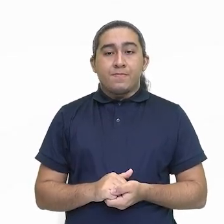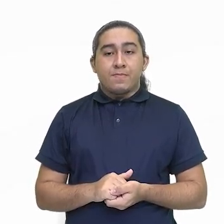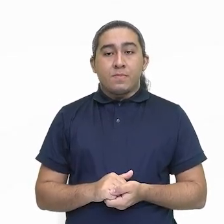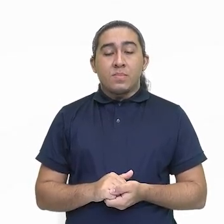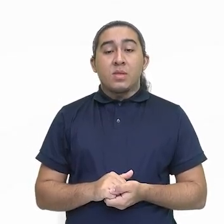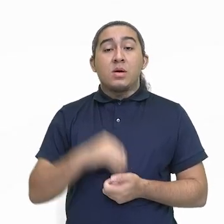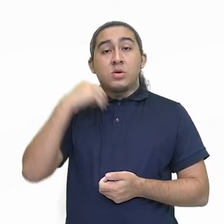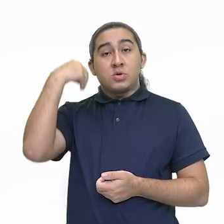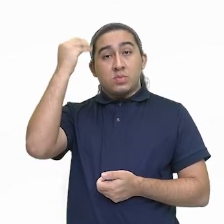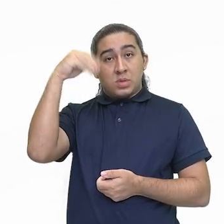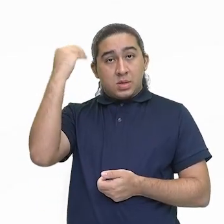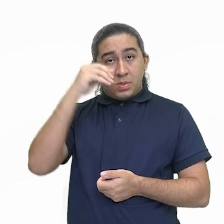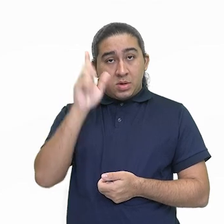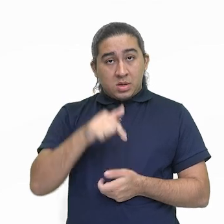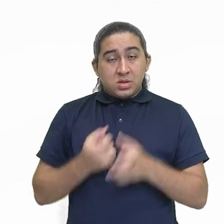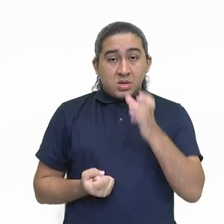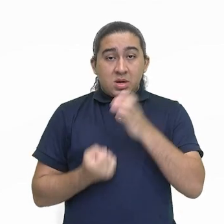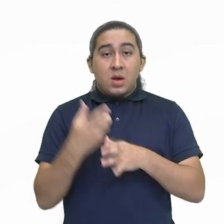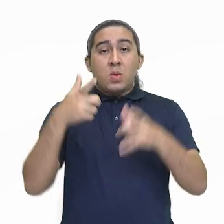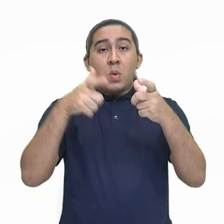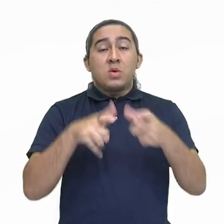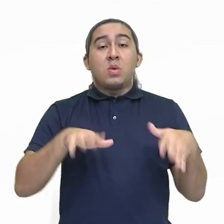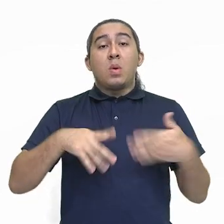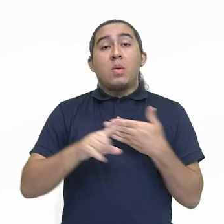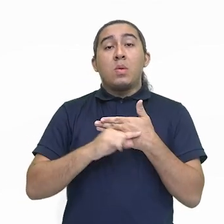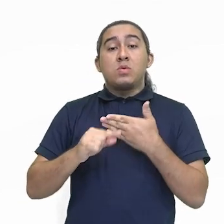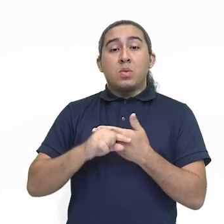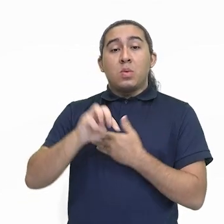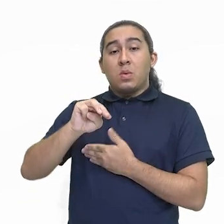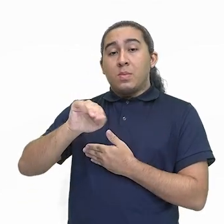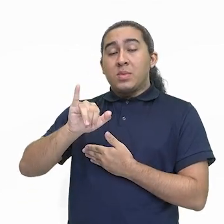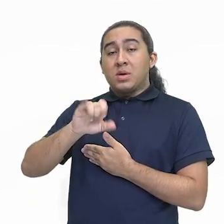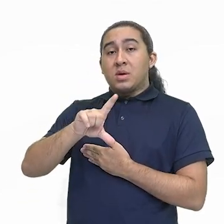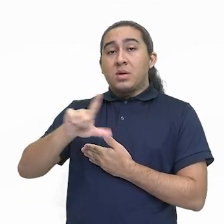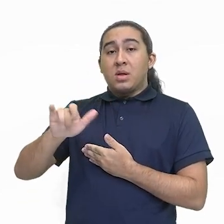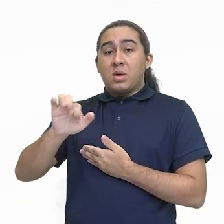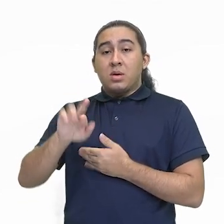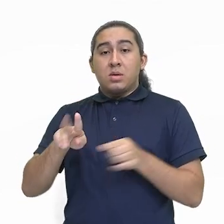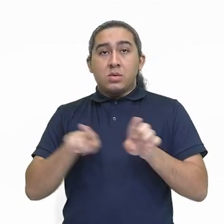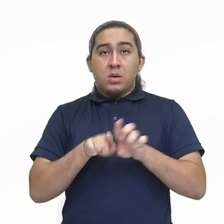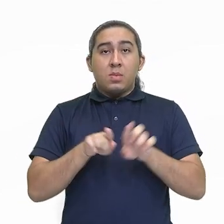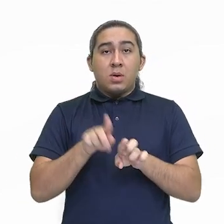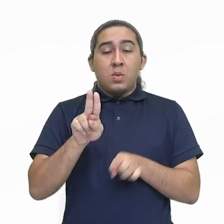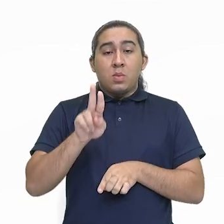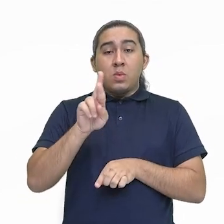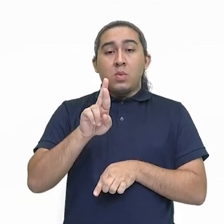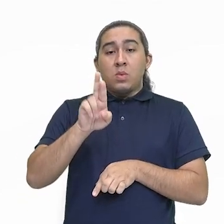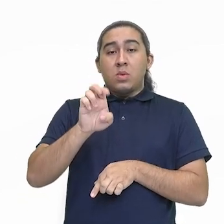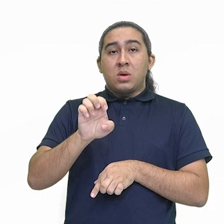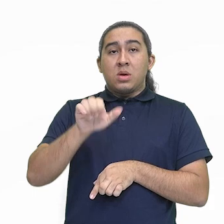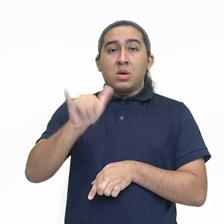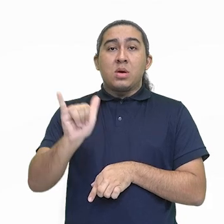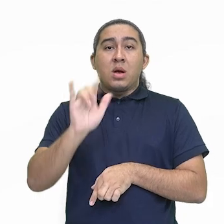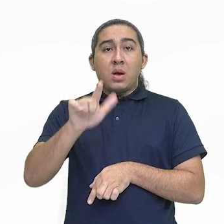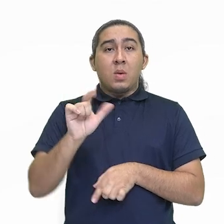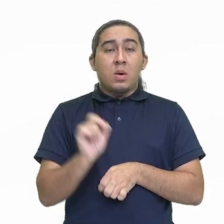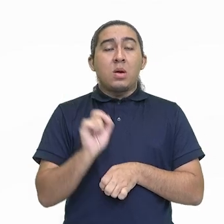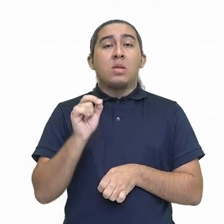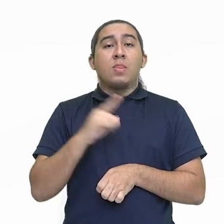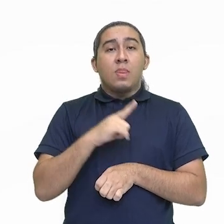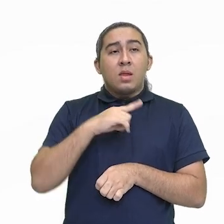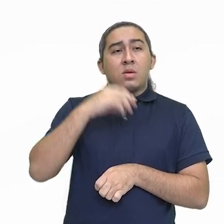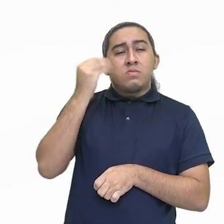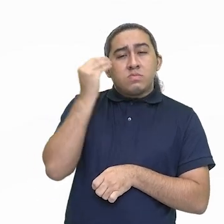esse experimento foi recriado por Miller e Urey, que consistiu basicamente em simular